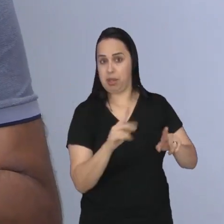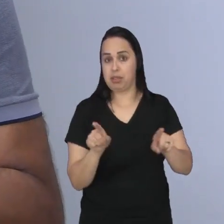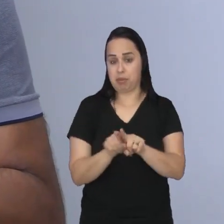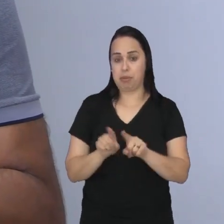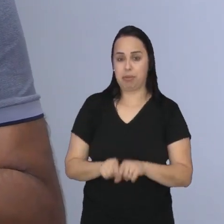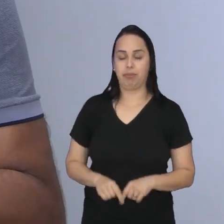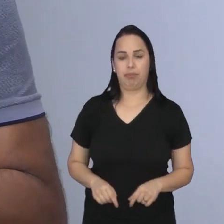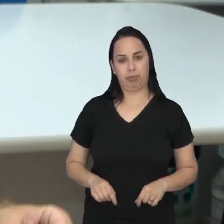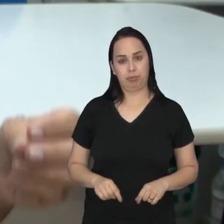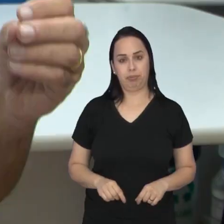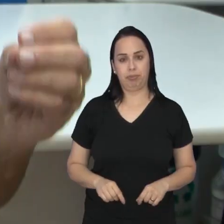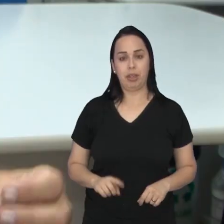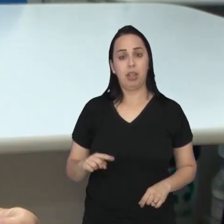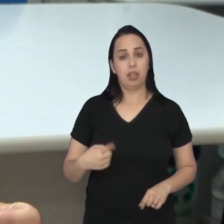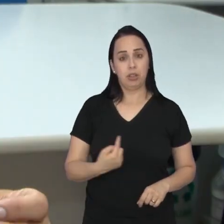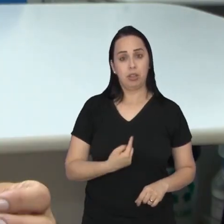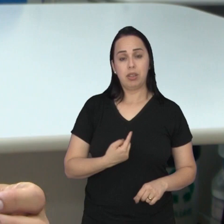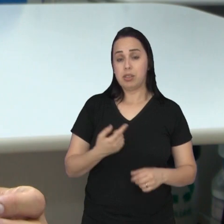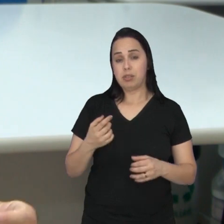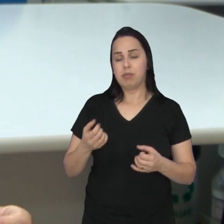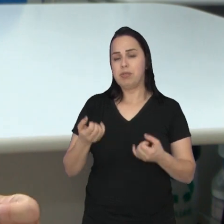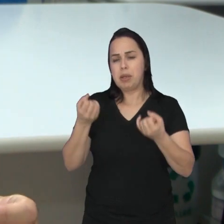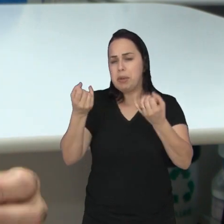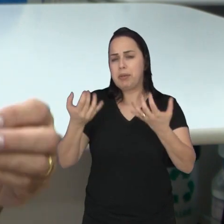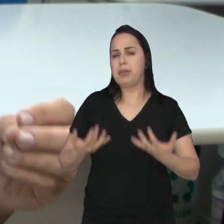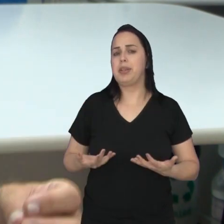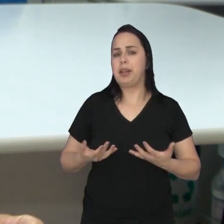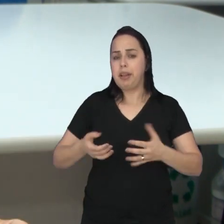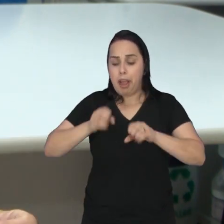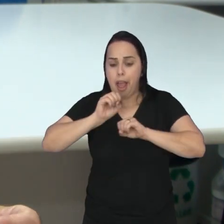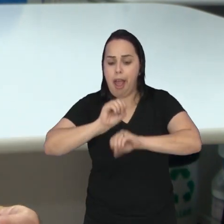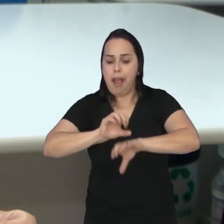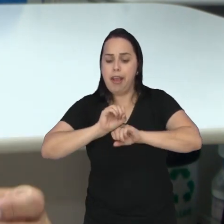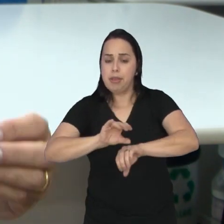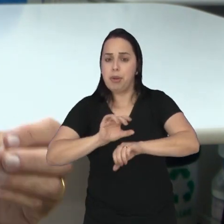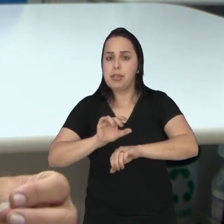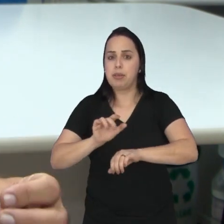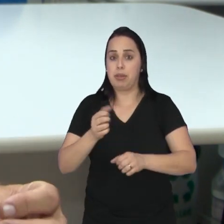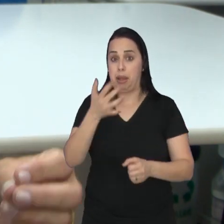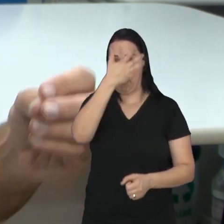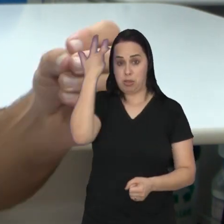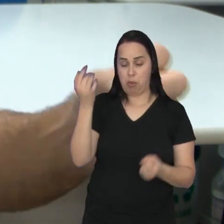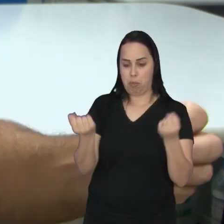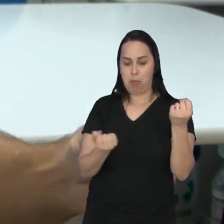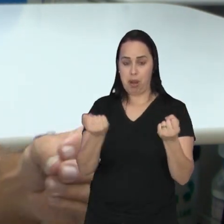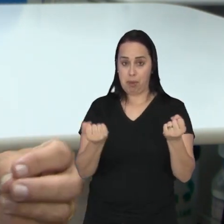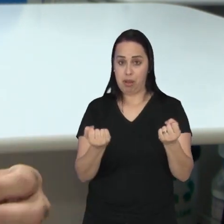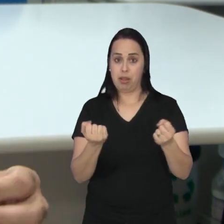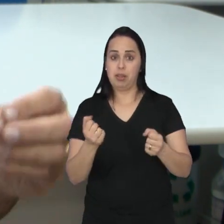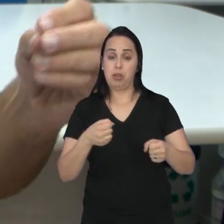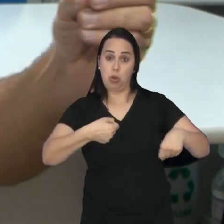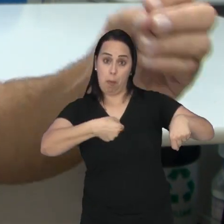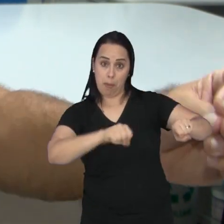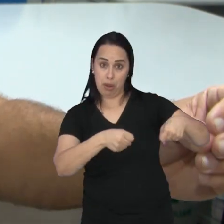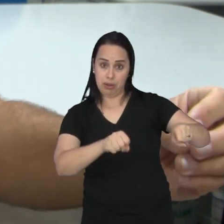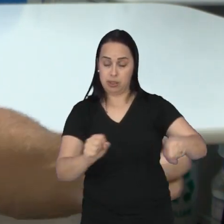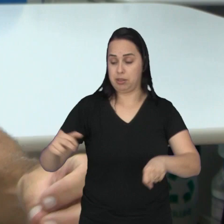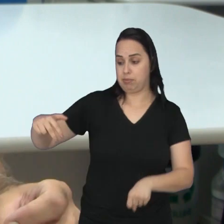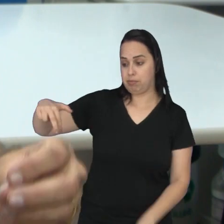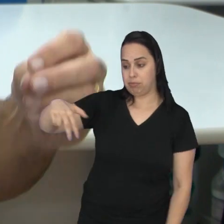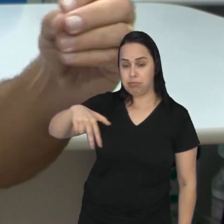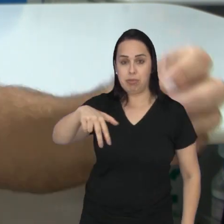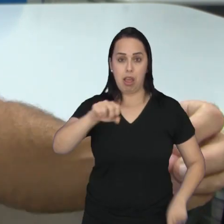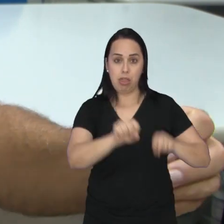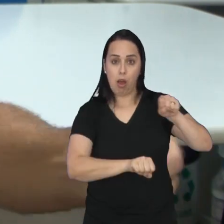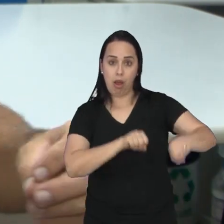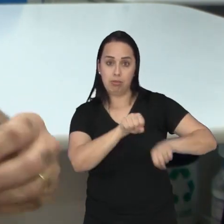tem que ser respeitado também. O principal que a gente fala aqui é a educação. É a educação do motorista, do motociclista,